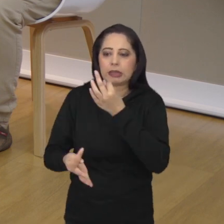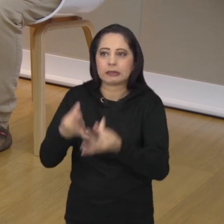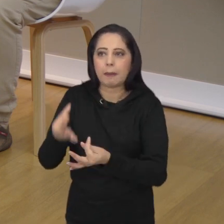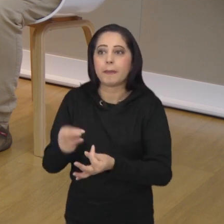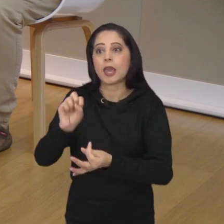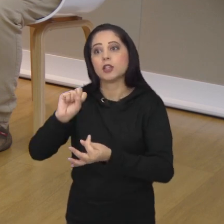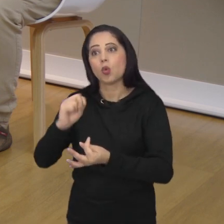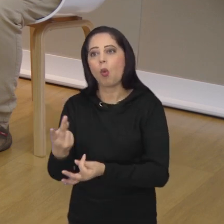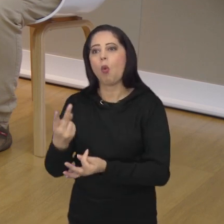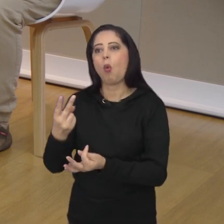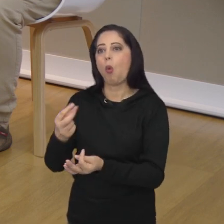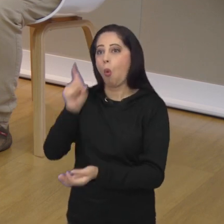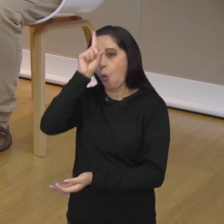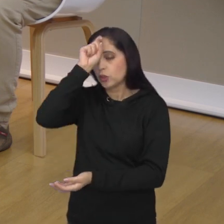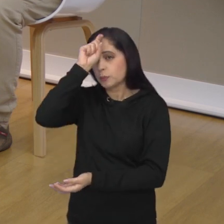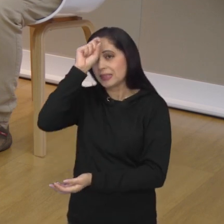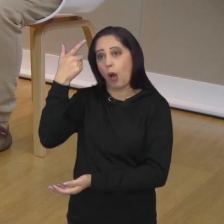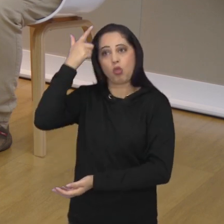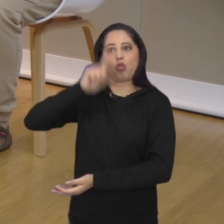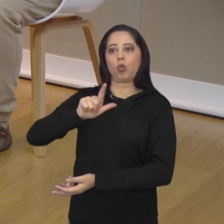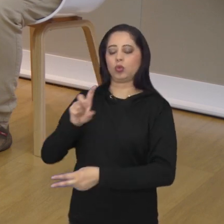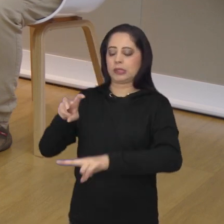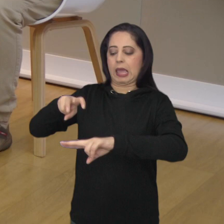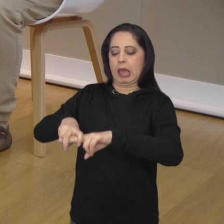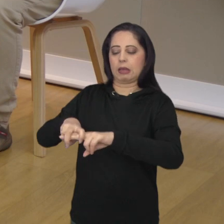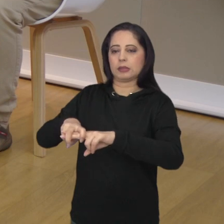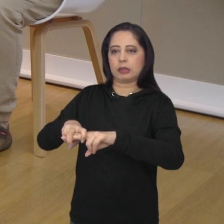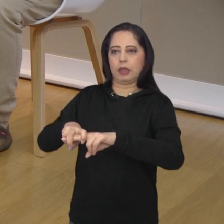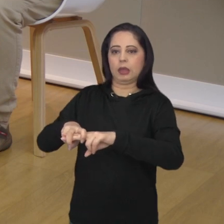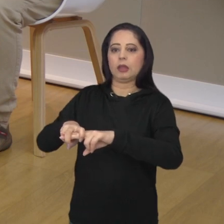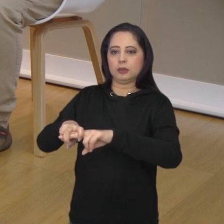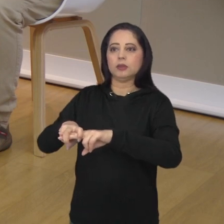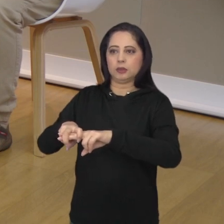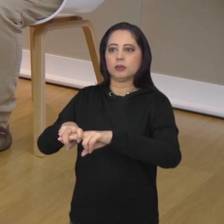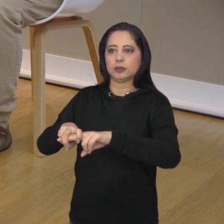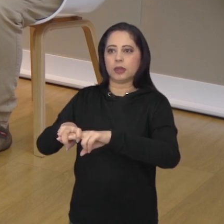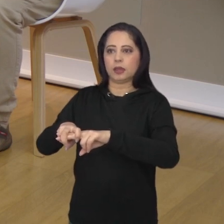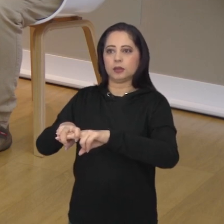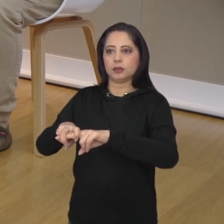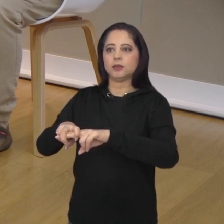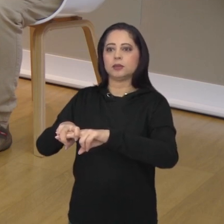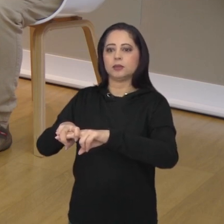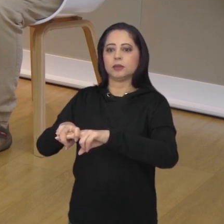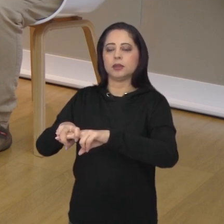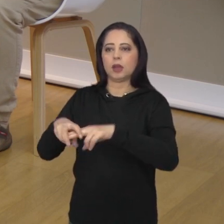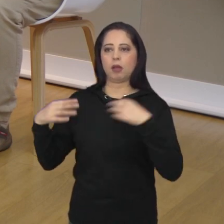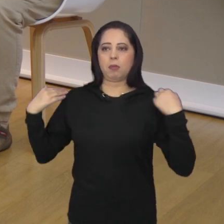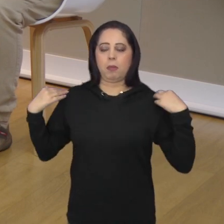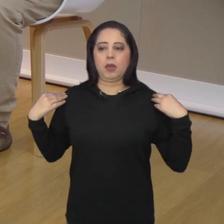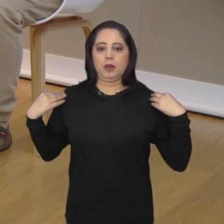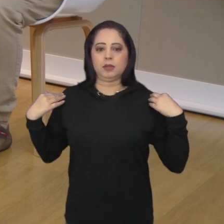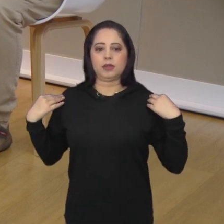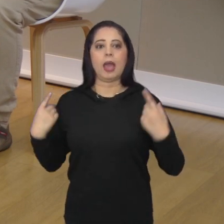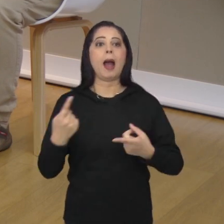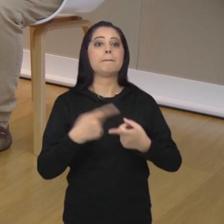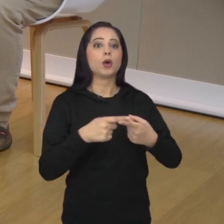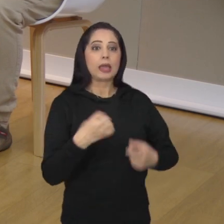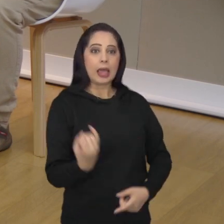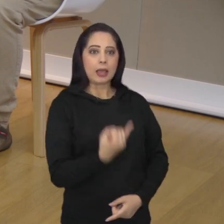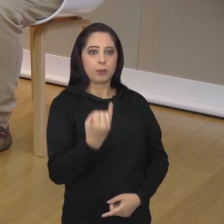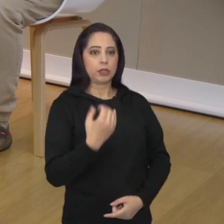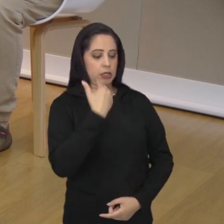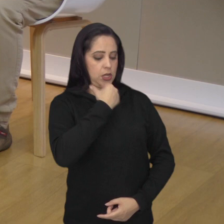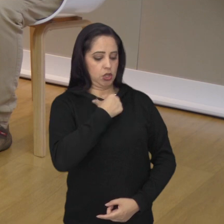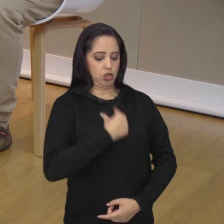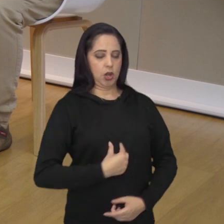tratamento ou em casa, e não consegue ficar sentado com com a coluna ereta. É importante né? a coluna, que é aquela Coluna